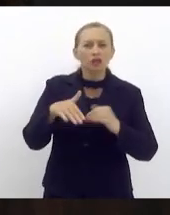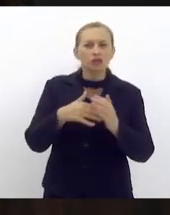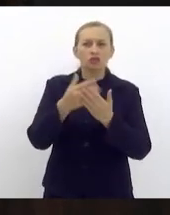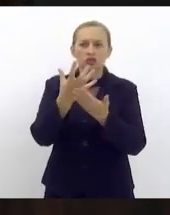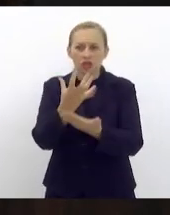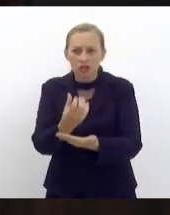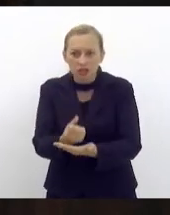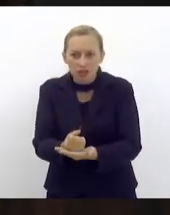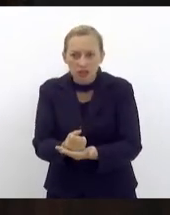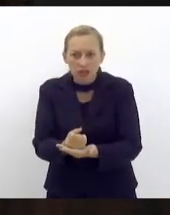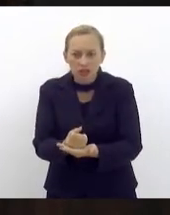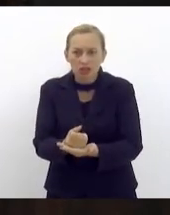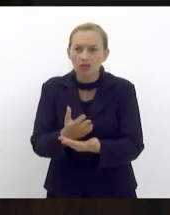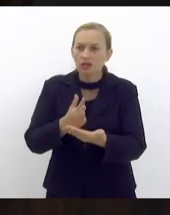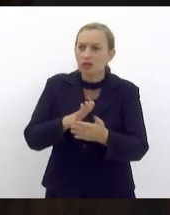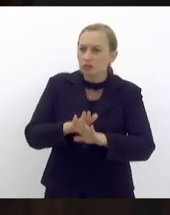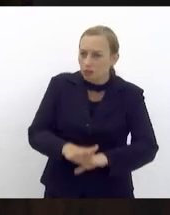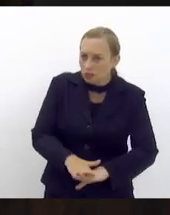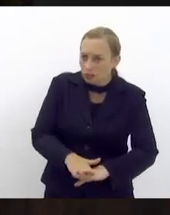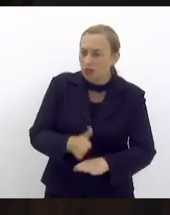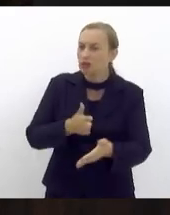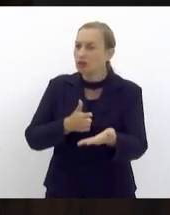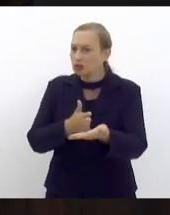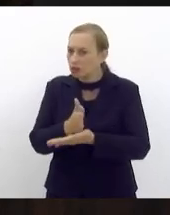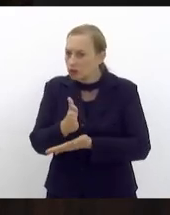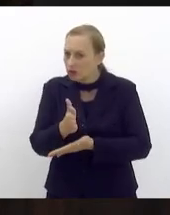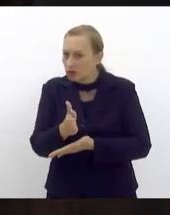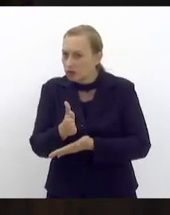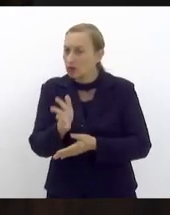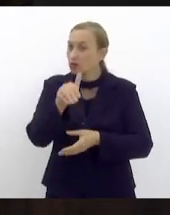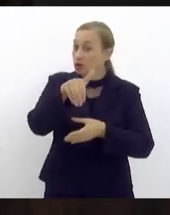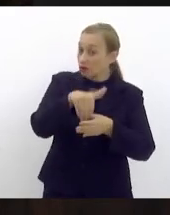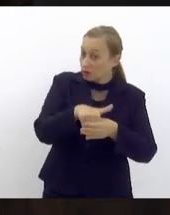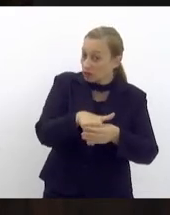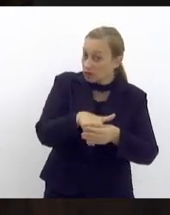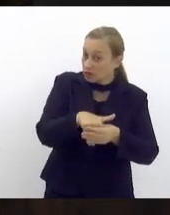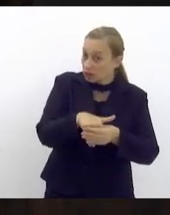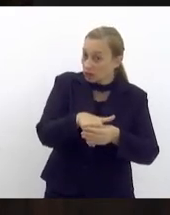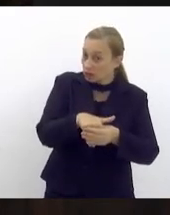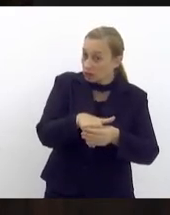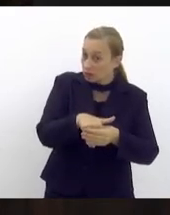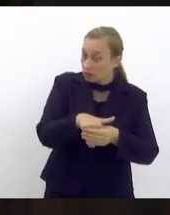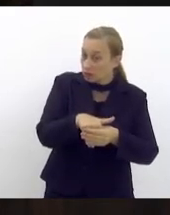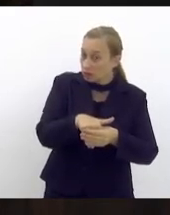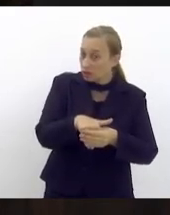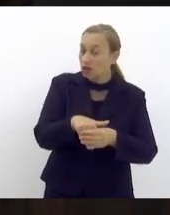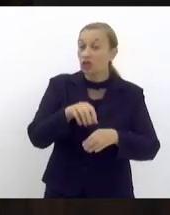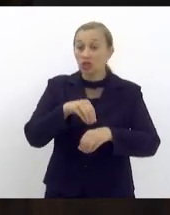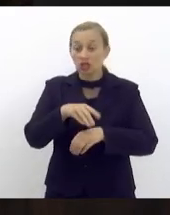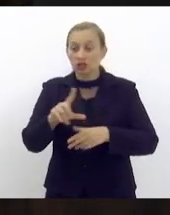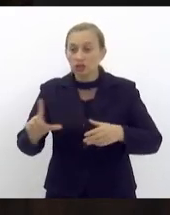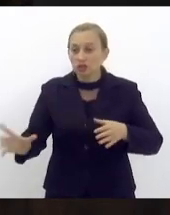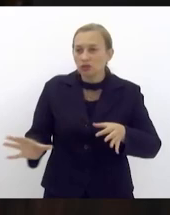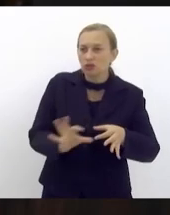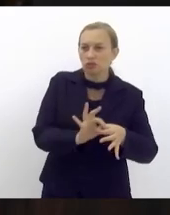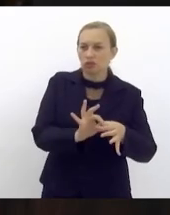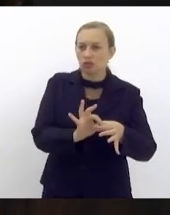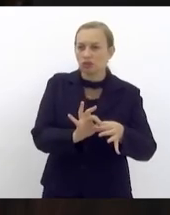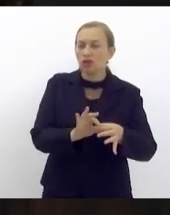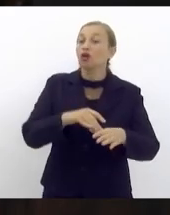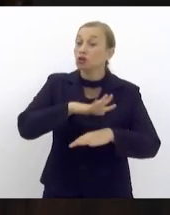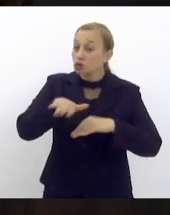que aprovam permaneça Como estão aprovado em votação indicação assim emendada